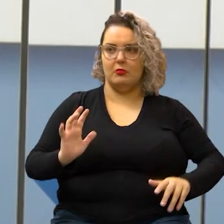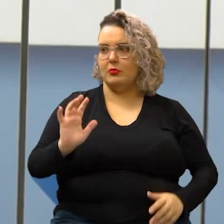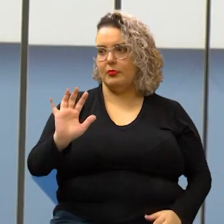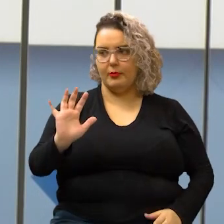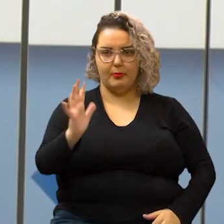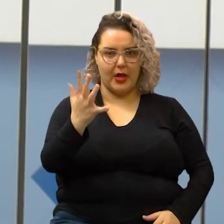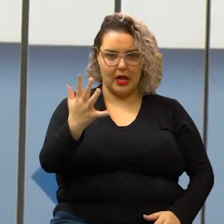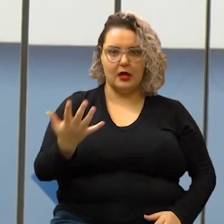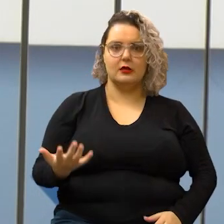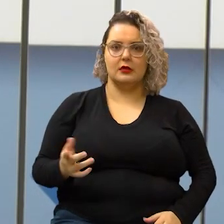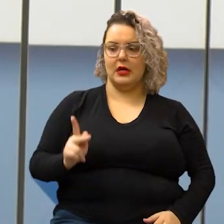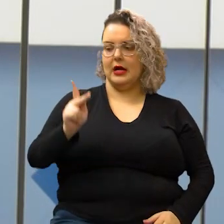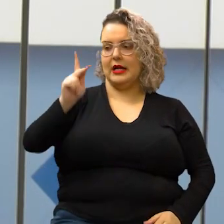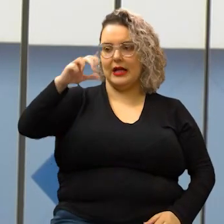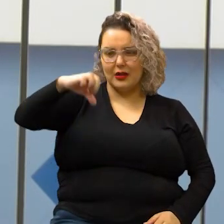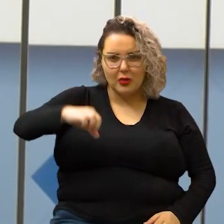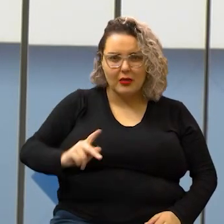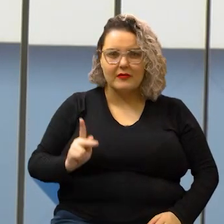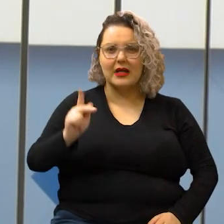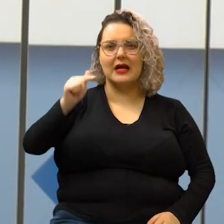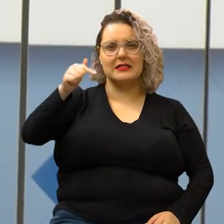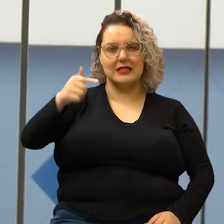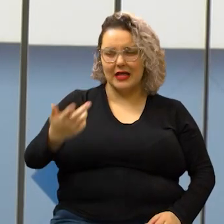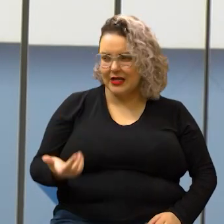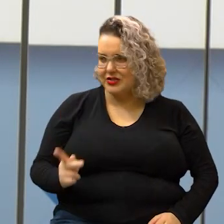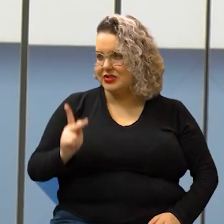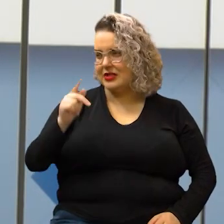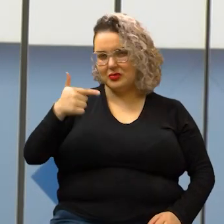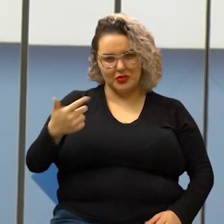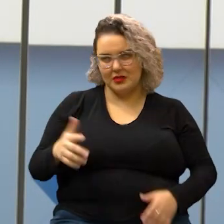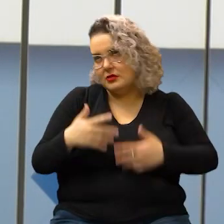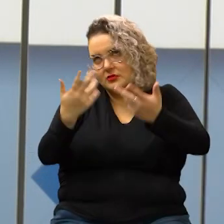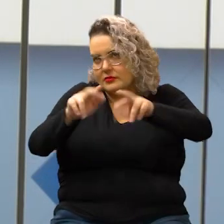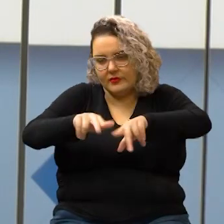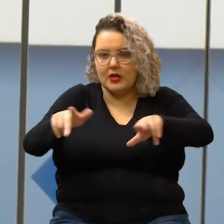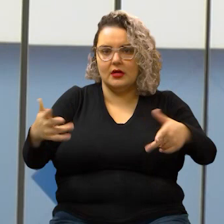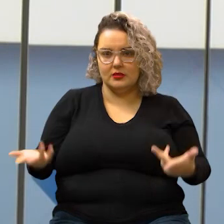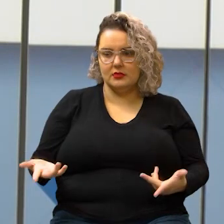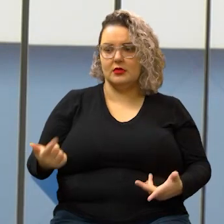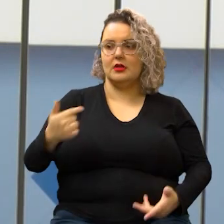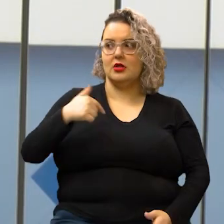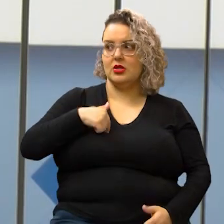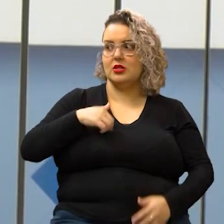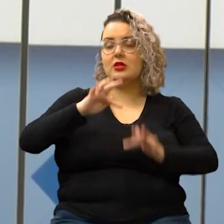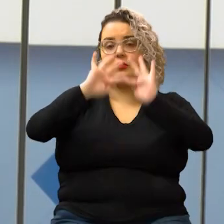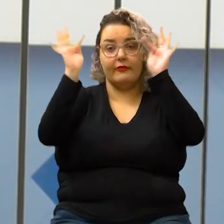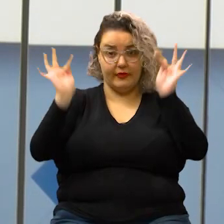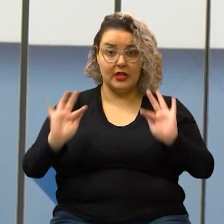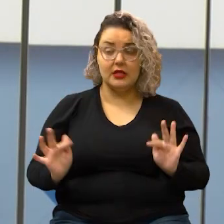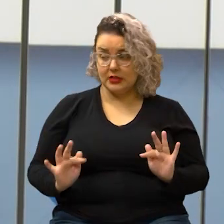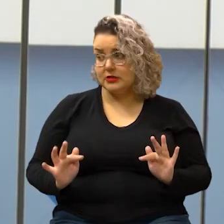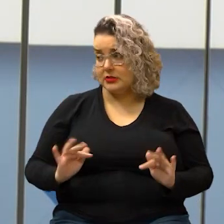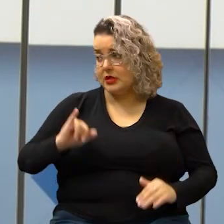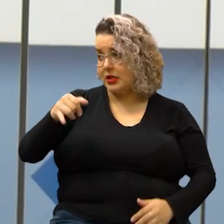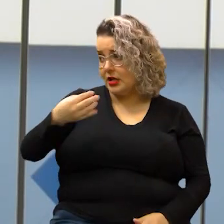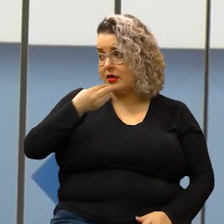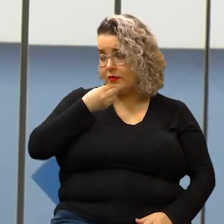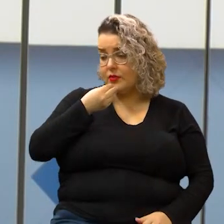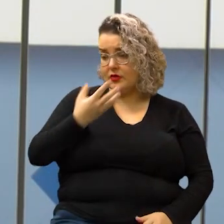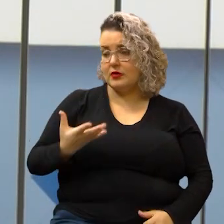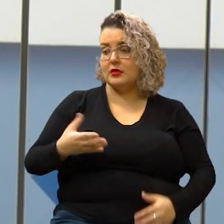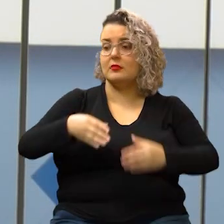K, K9, K7, então, enfim, eu fico muito feliz e aproveito